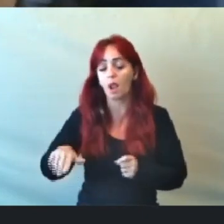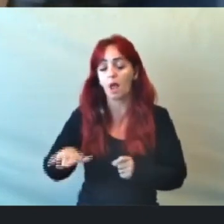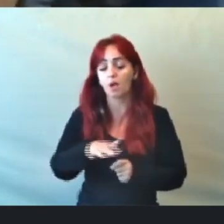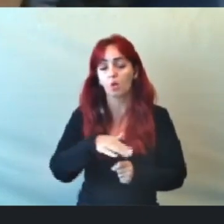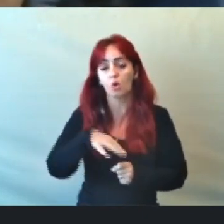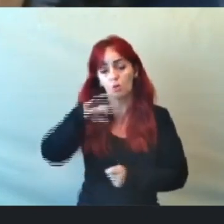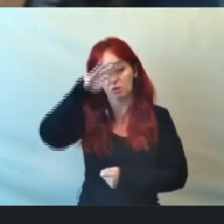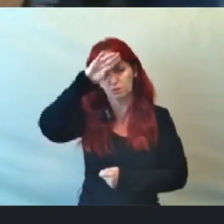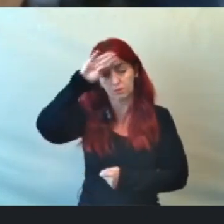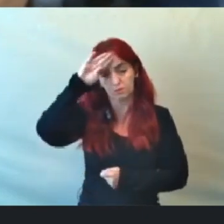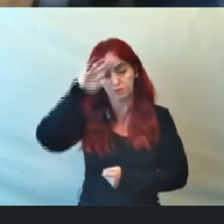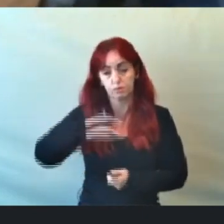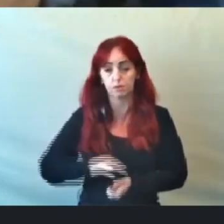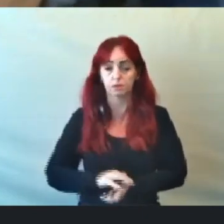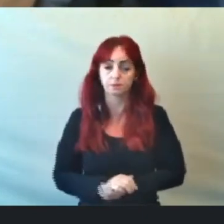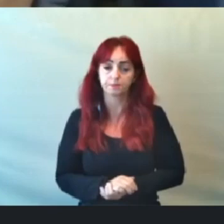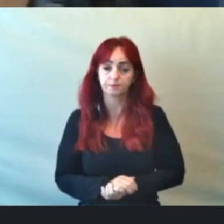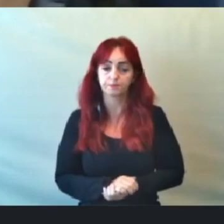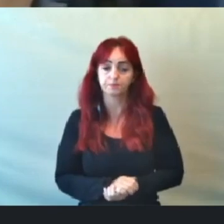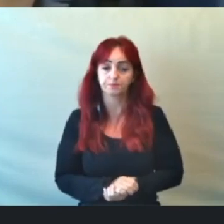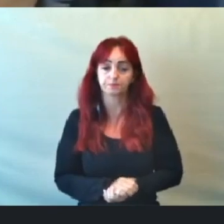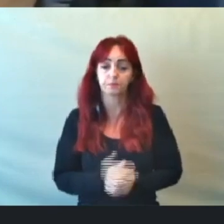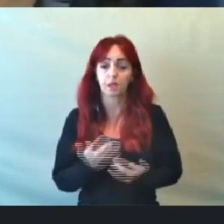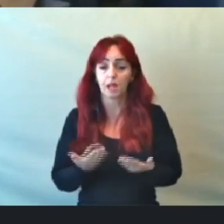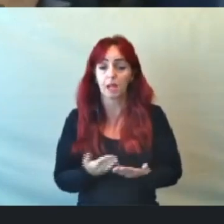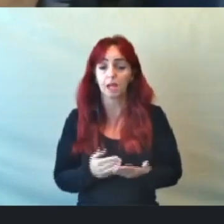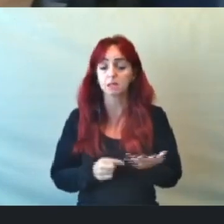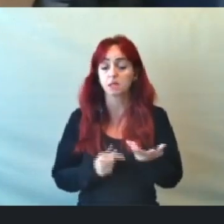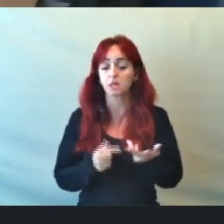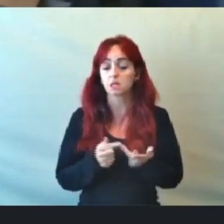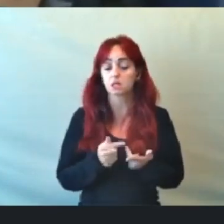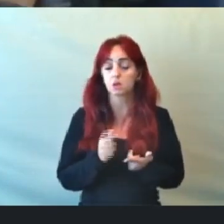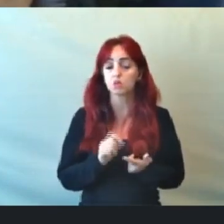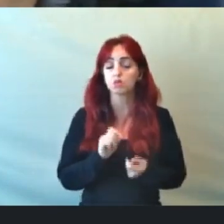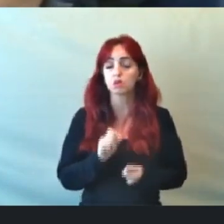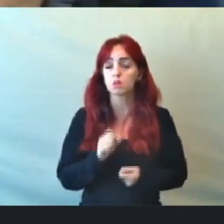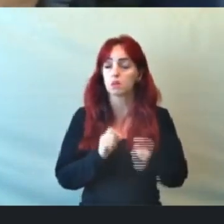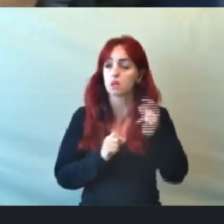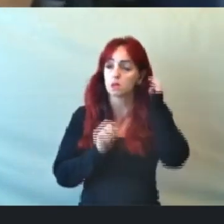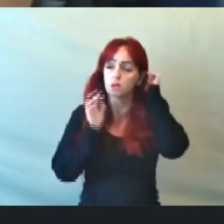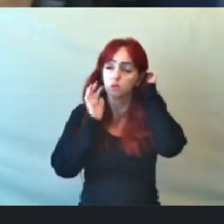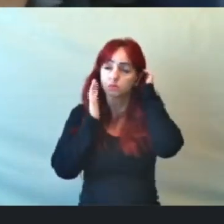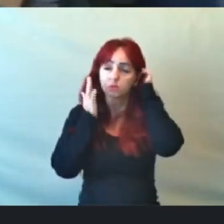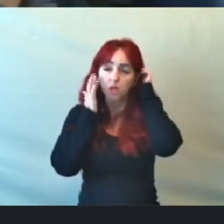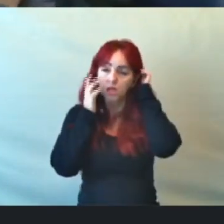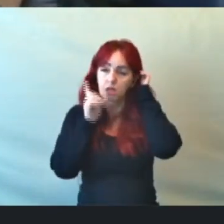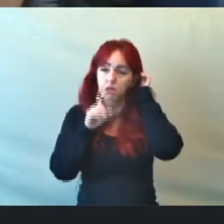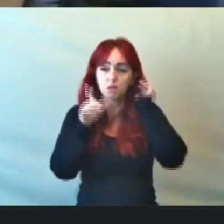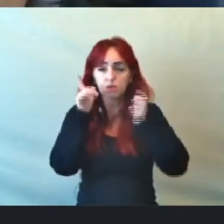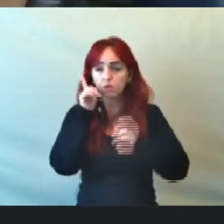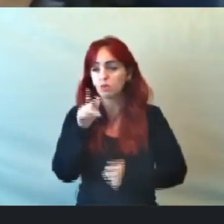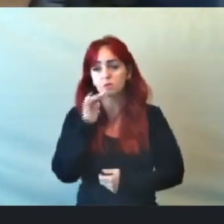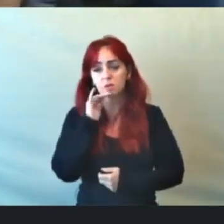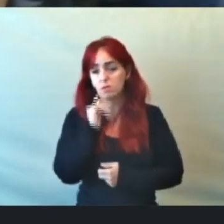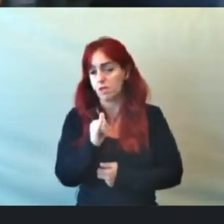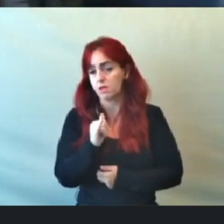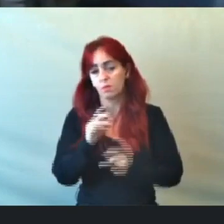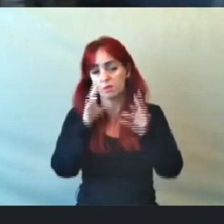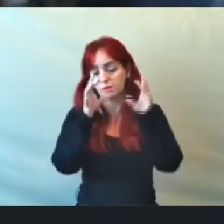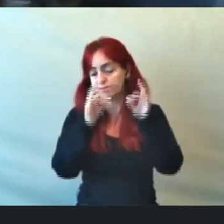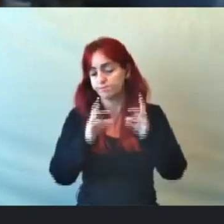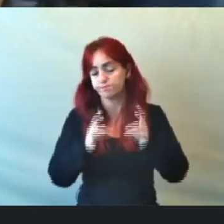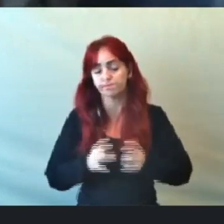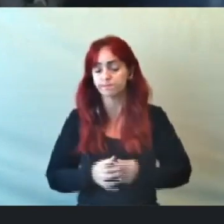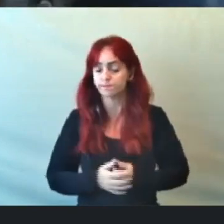Essas questões, eu acho que eu não consigo responder com detalhes, porque está na esfera